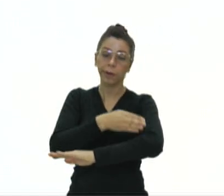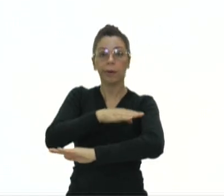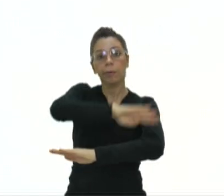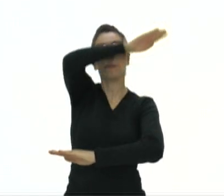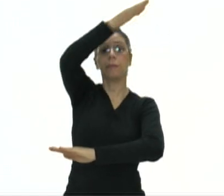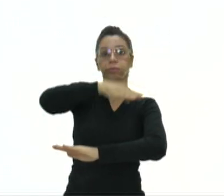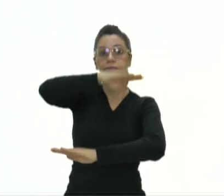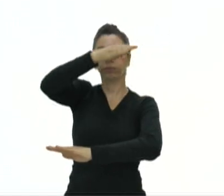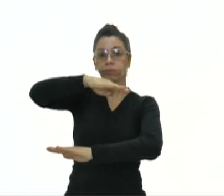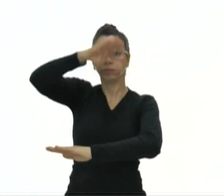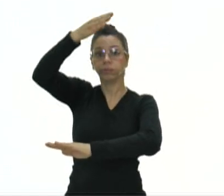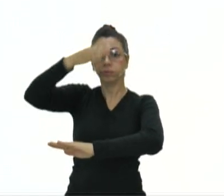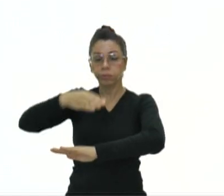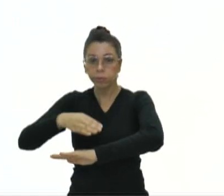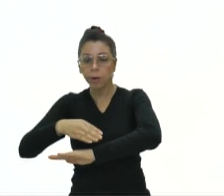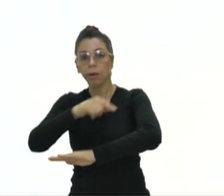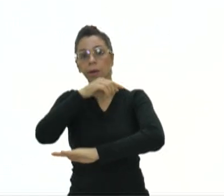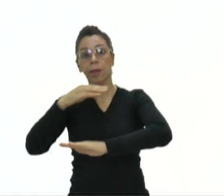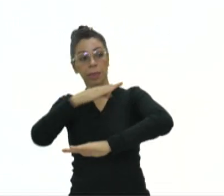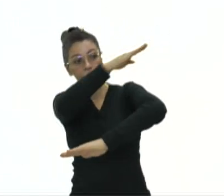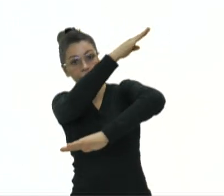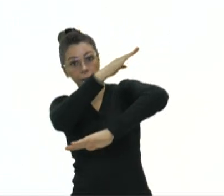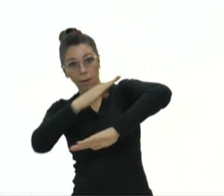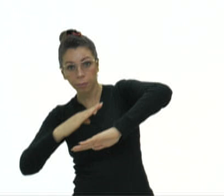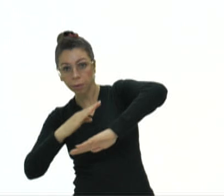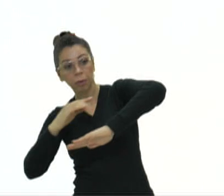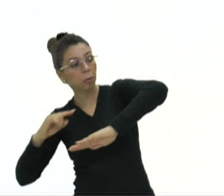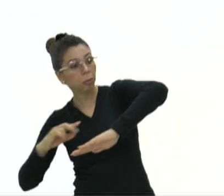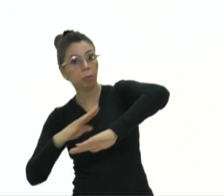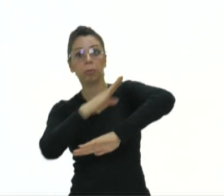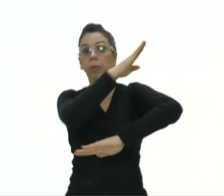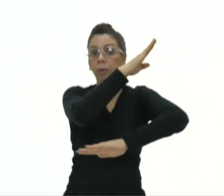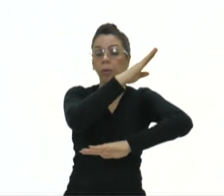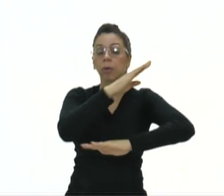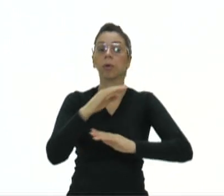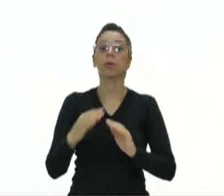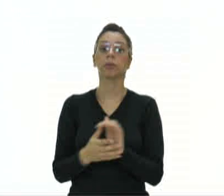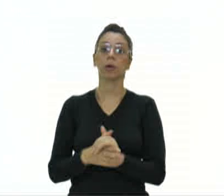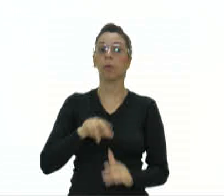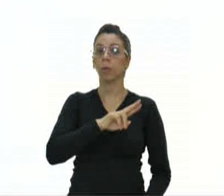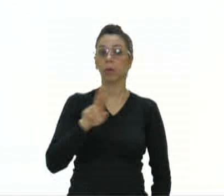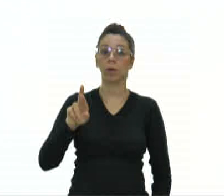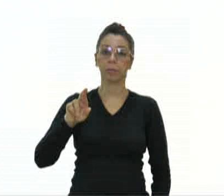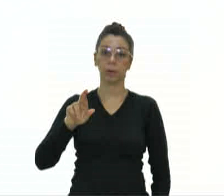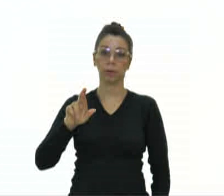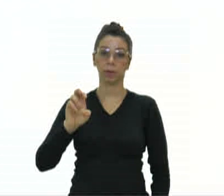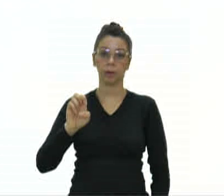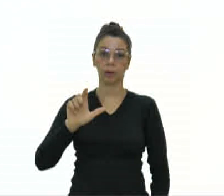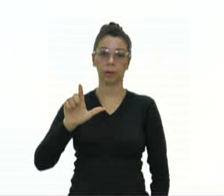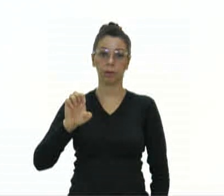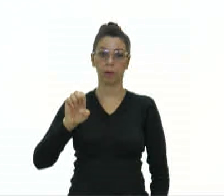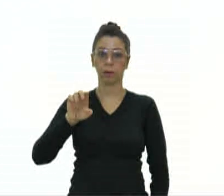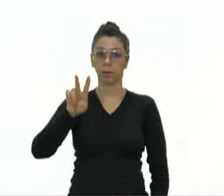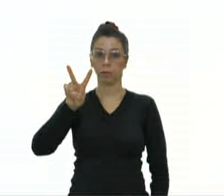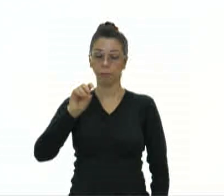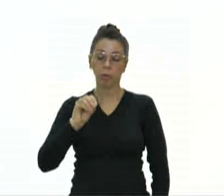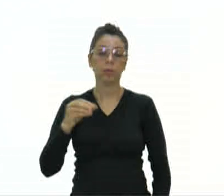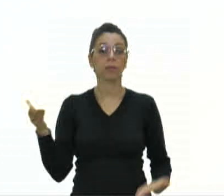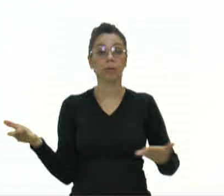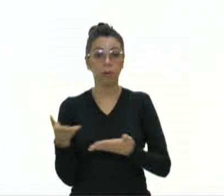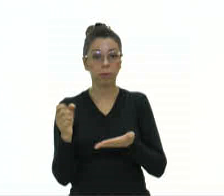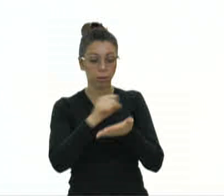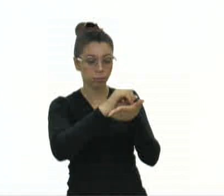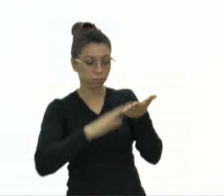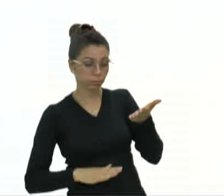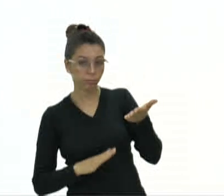planaltos, planícies, depressões, tudo isso combinado dá-se o nome de relevo. Agora, nossa primeira